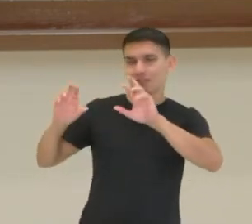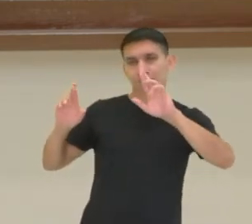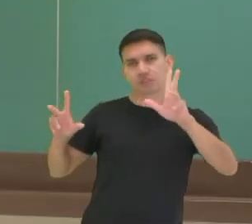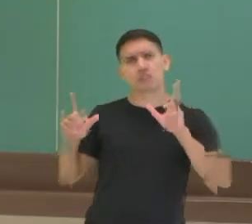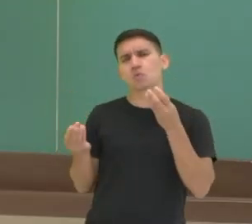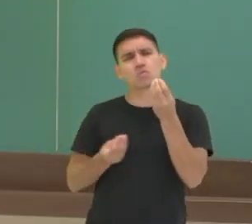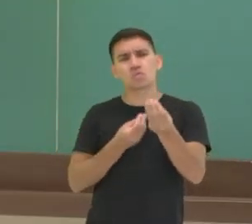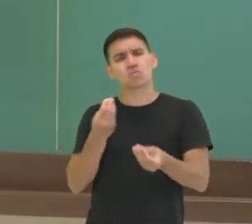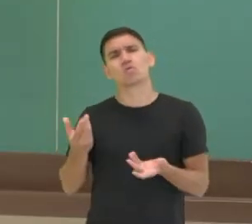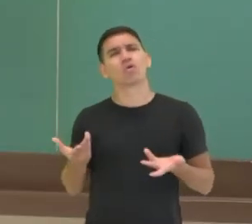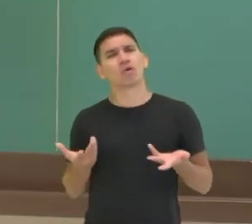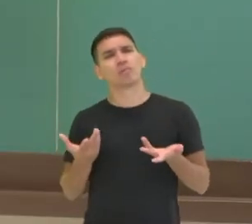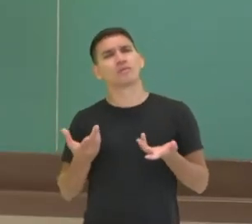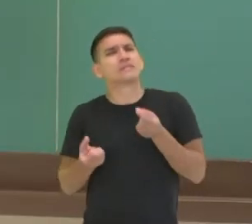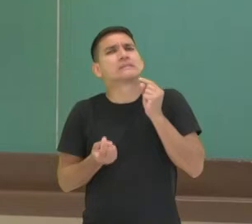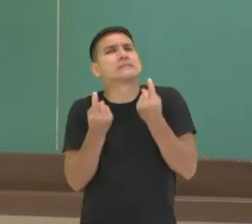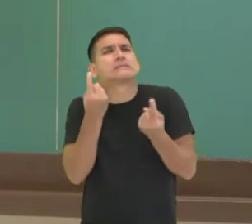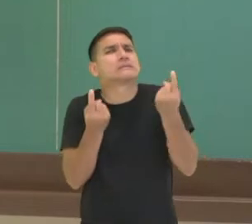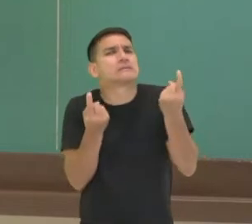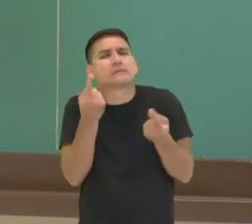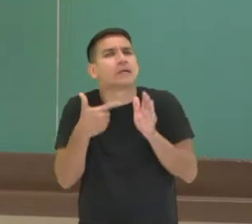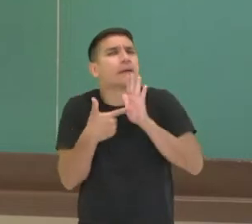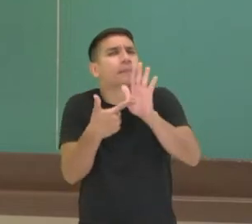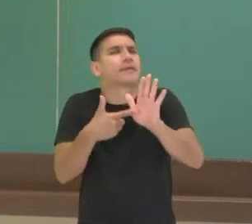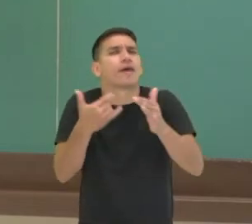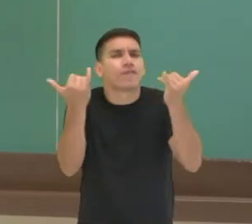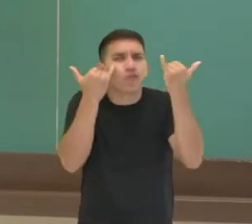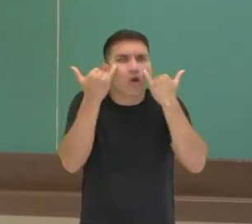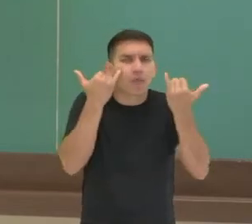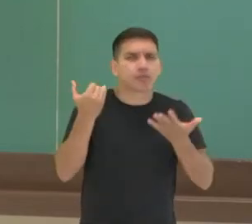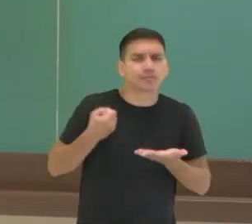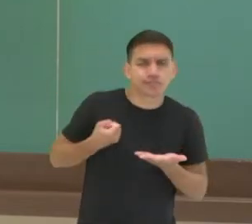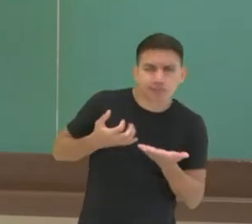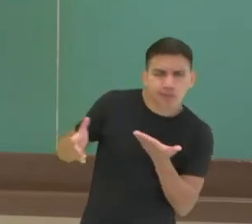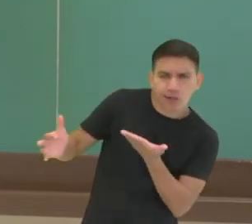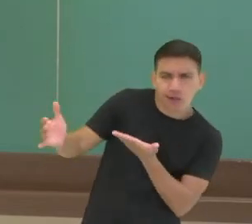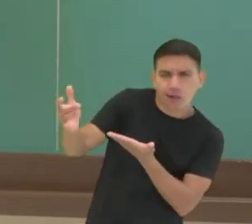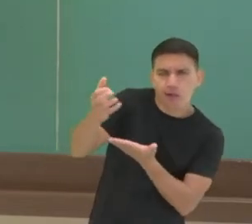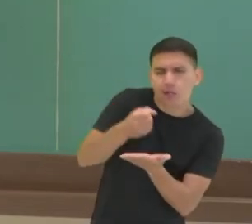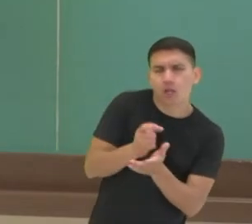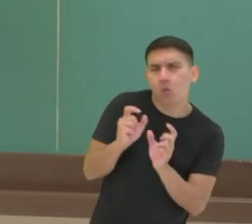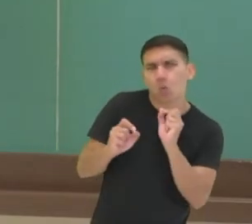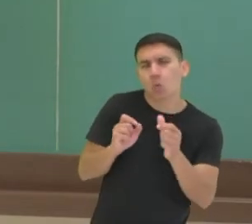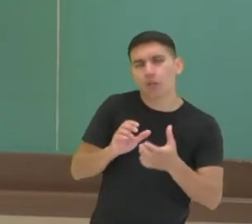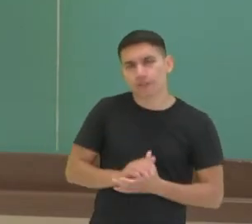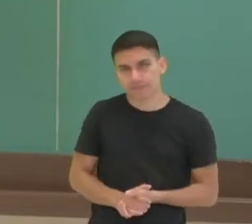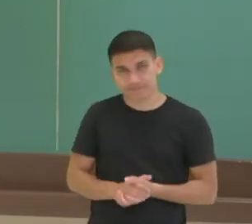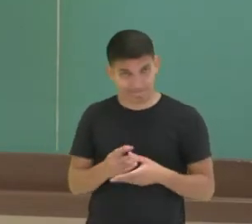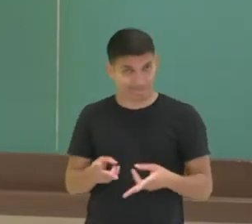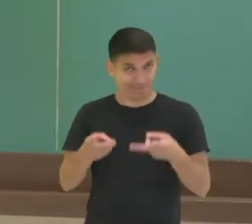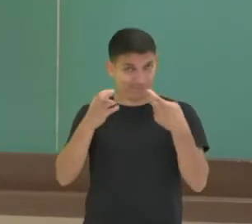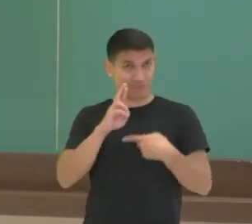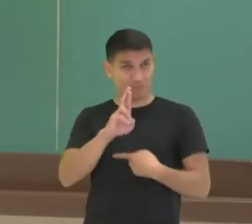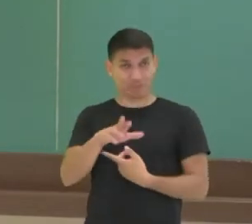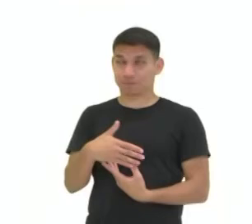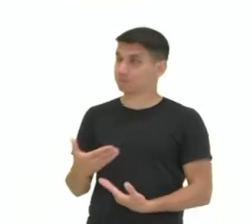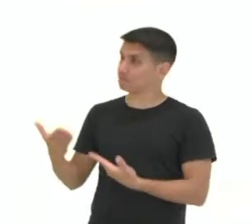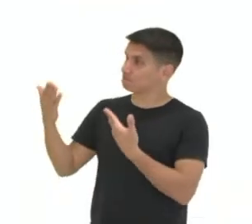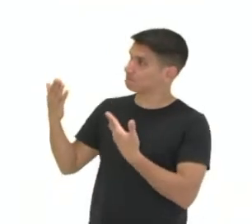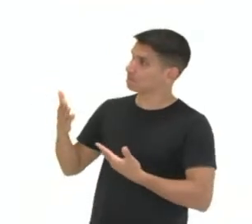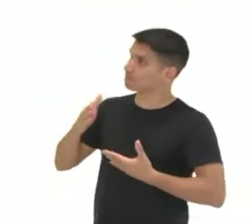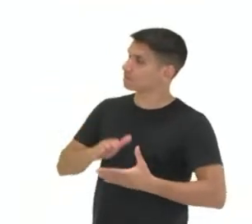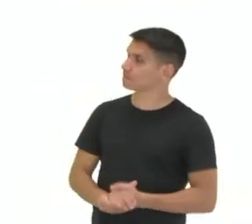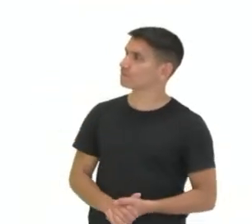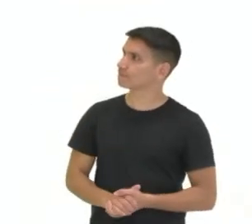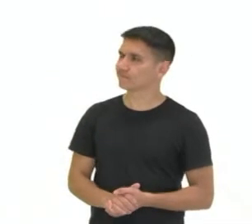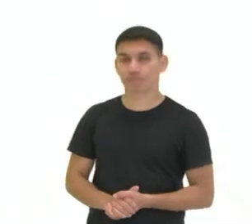Que diferença será que é essa, né, de apresentação dos dados ali, dos dados numéricos? Então percebam que